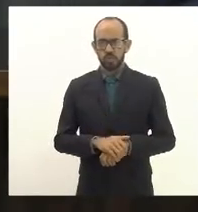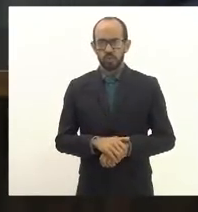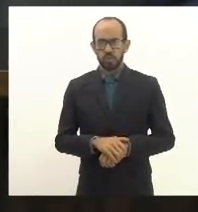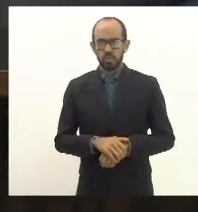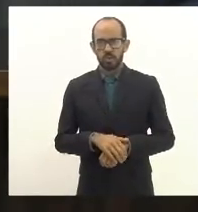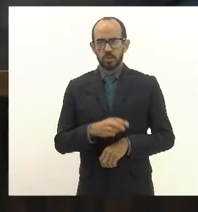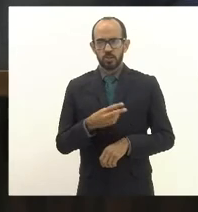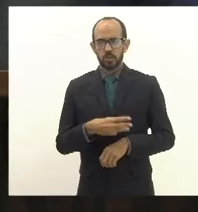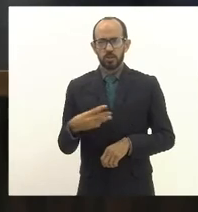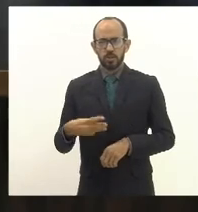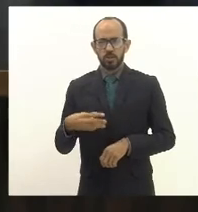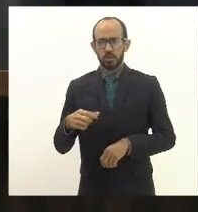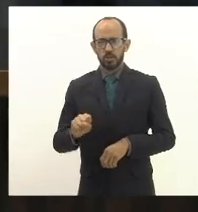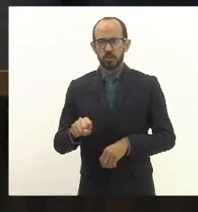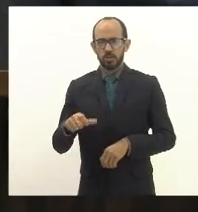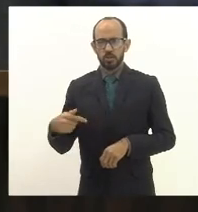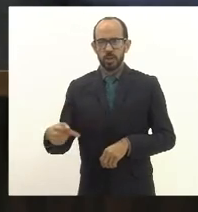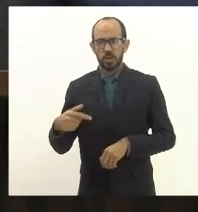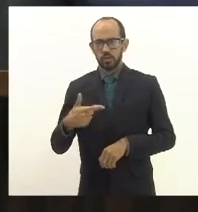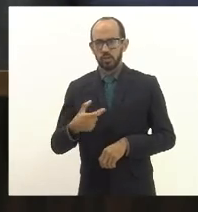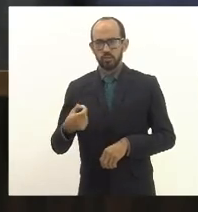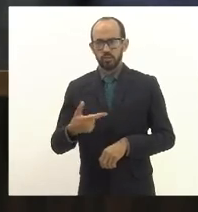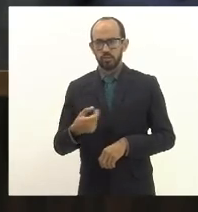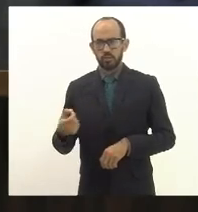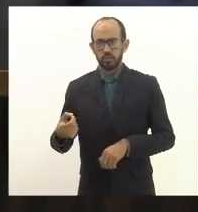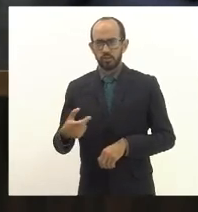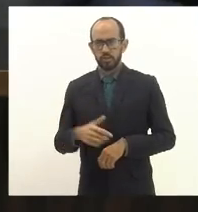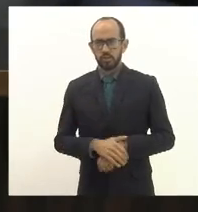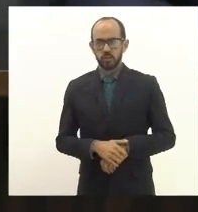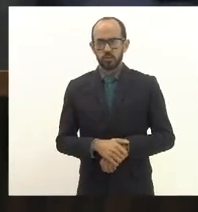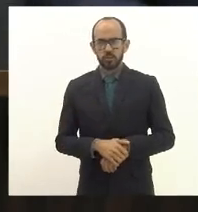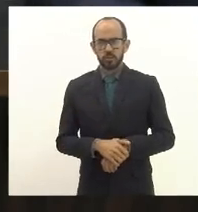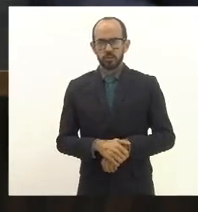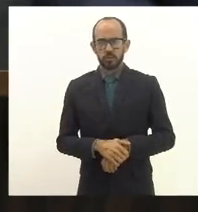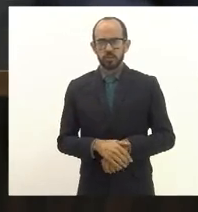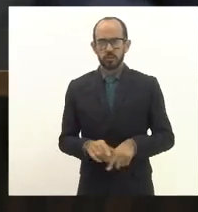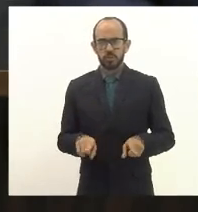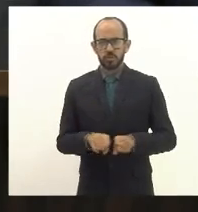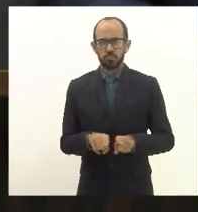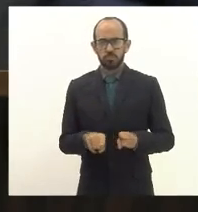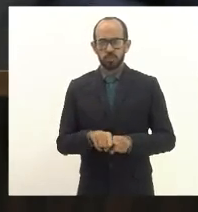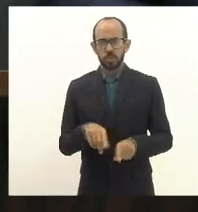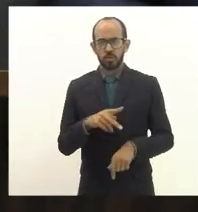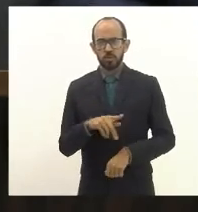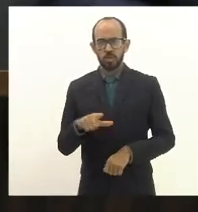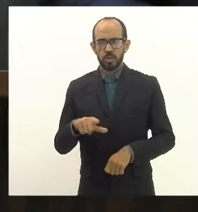número 3387 de 20. Também do projeto de lei